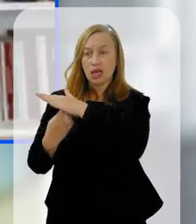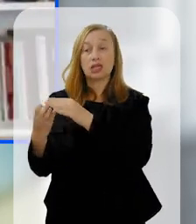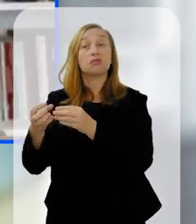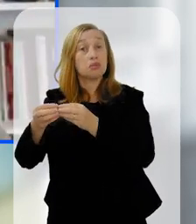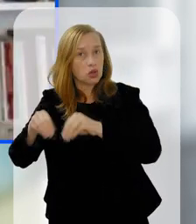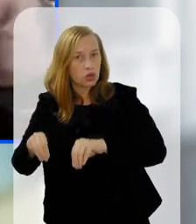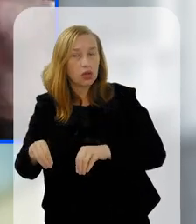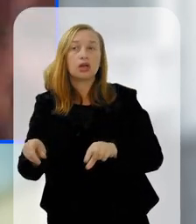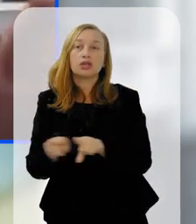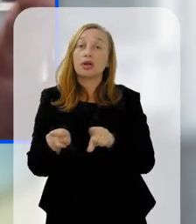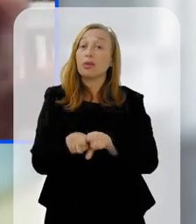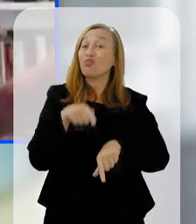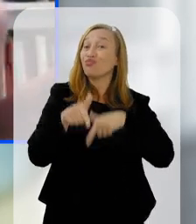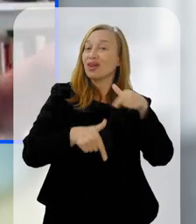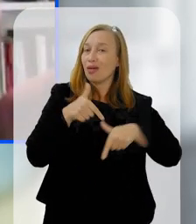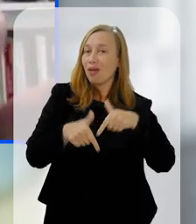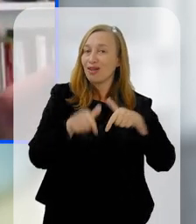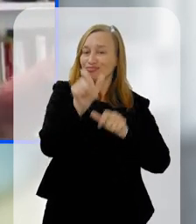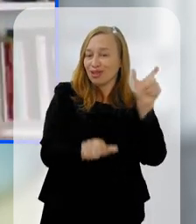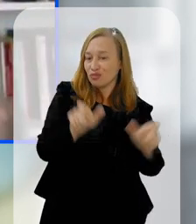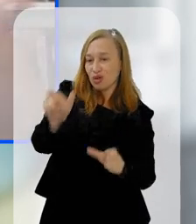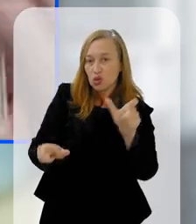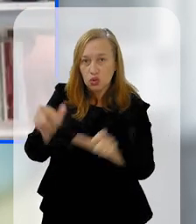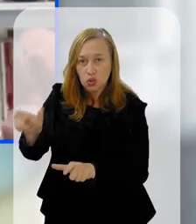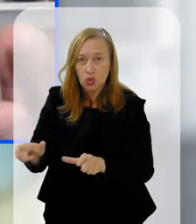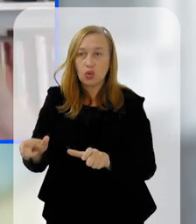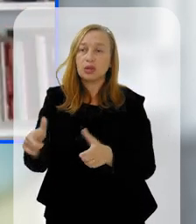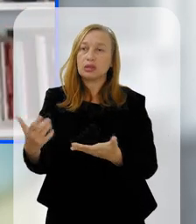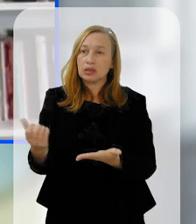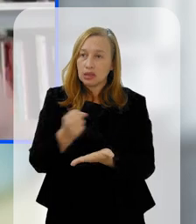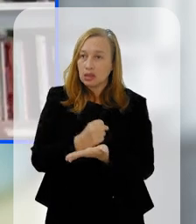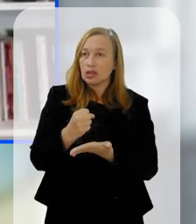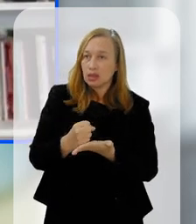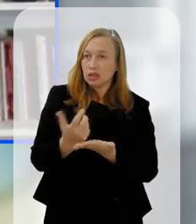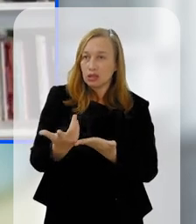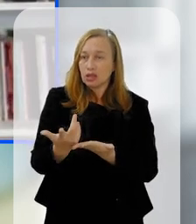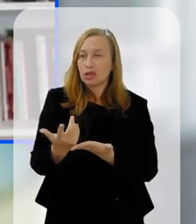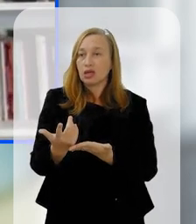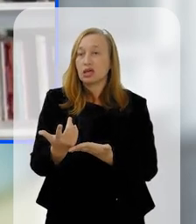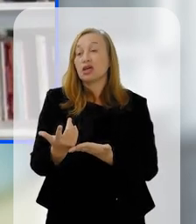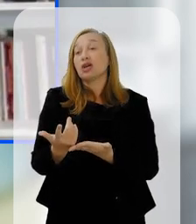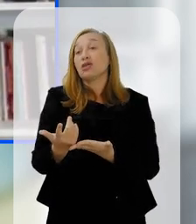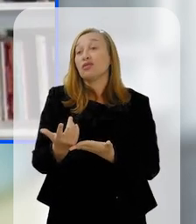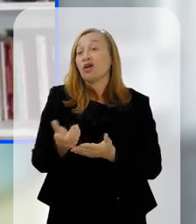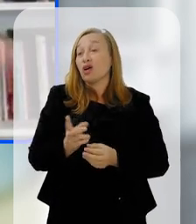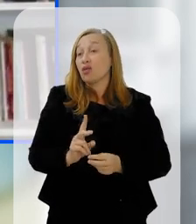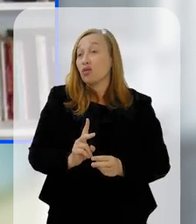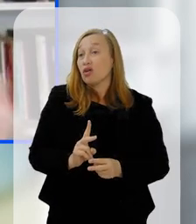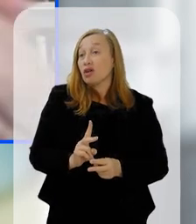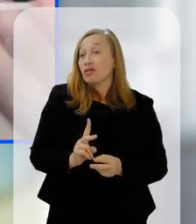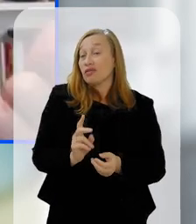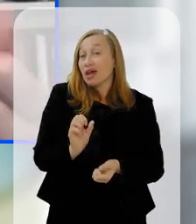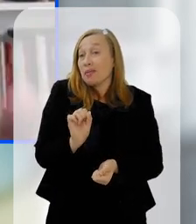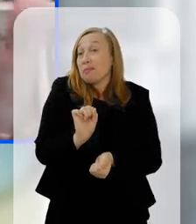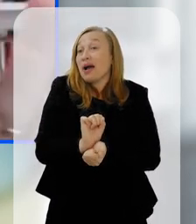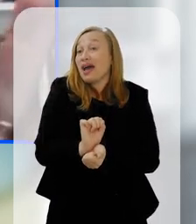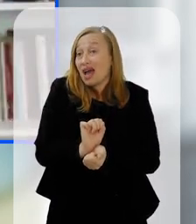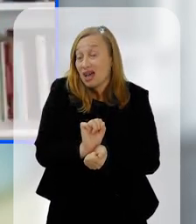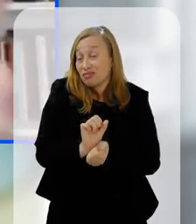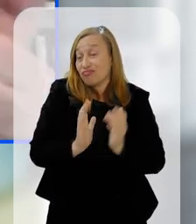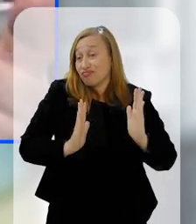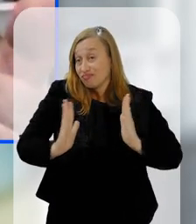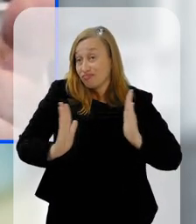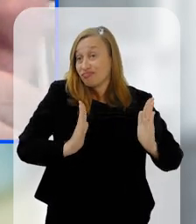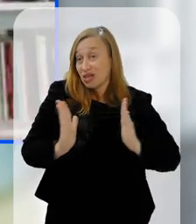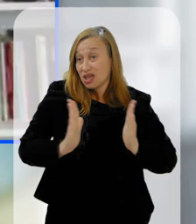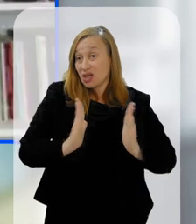empresários, sobre o emprego, então, destas pessoas que trabalham, né, nestas grandes empresas, que vão ficar por algum tempo